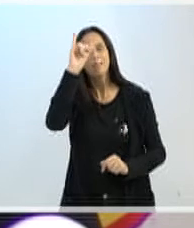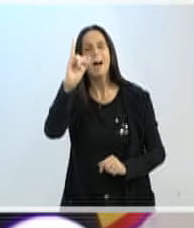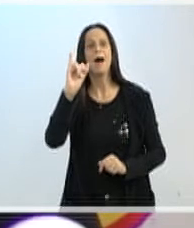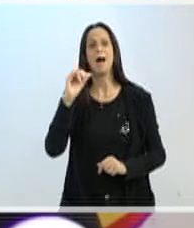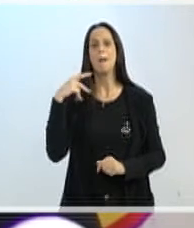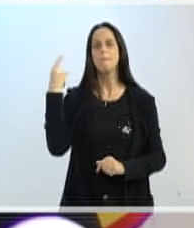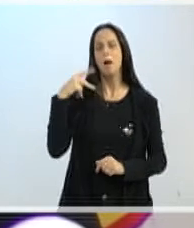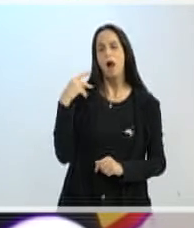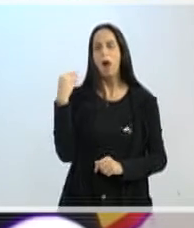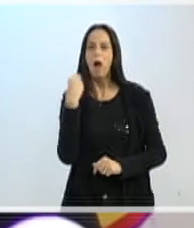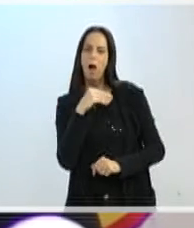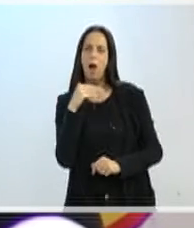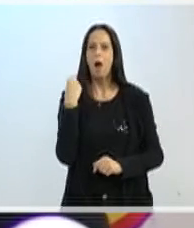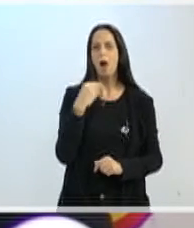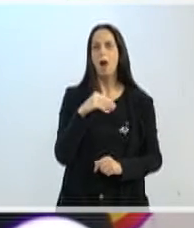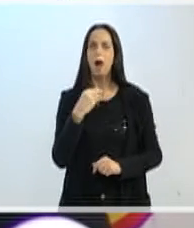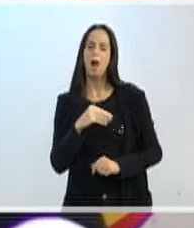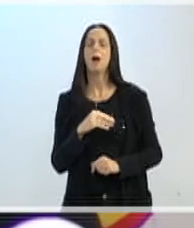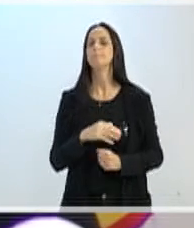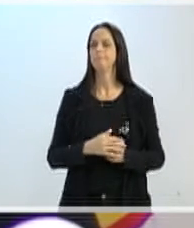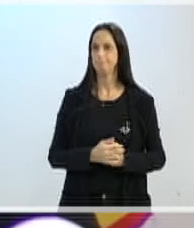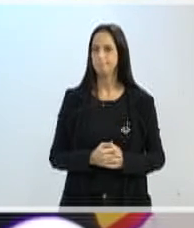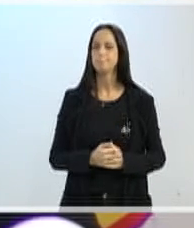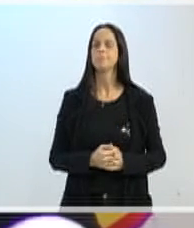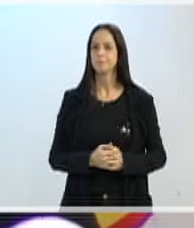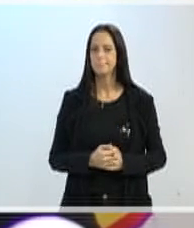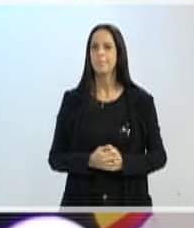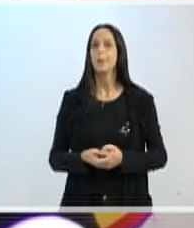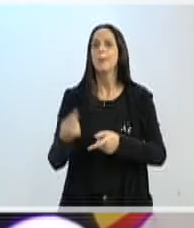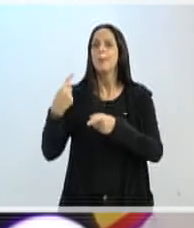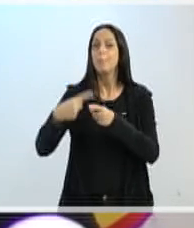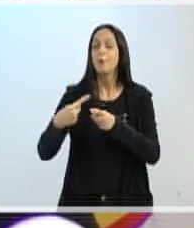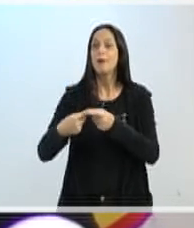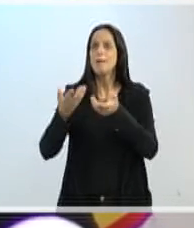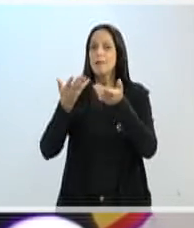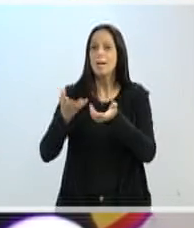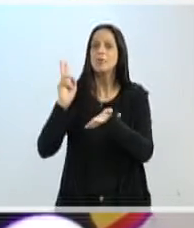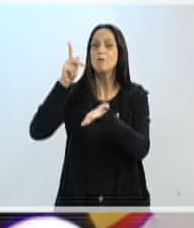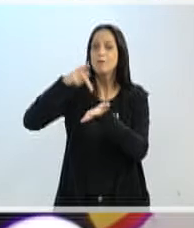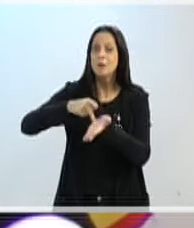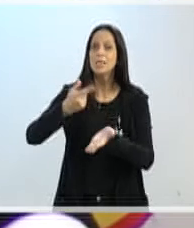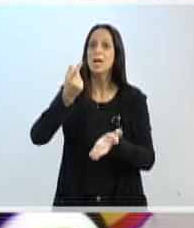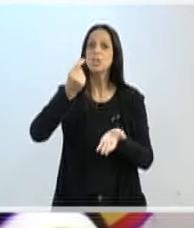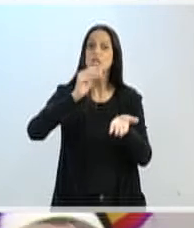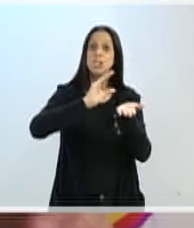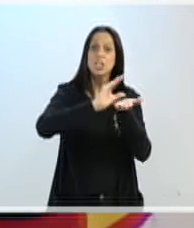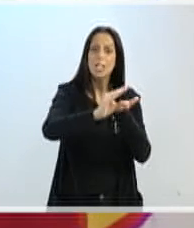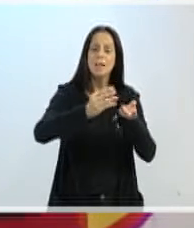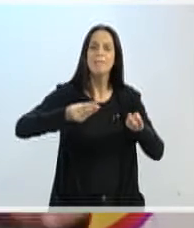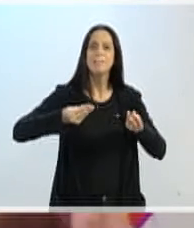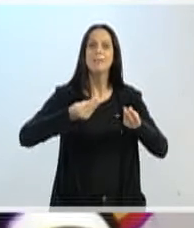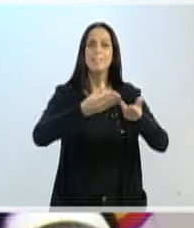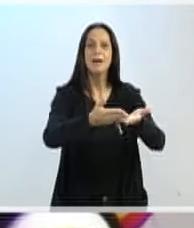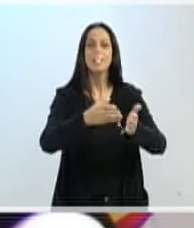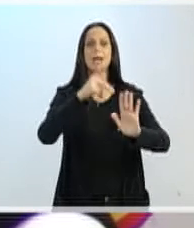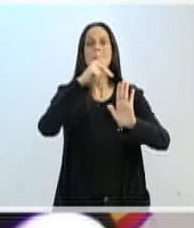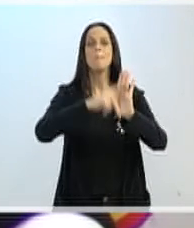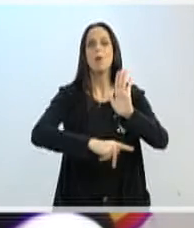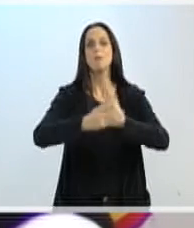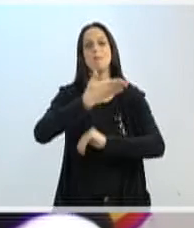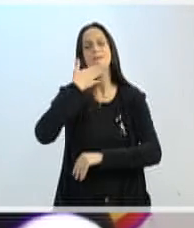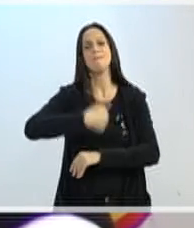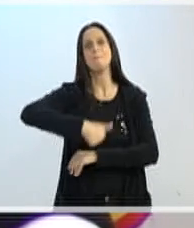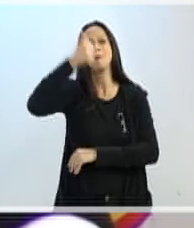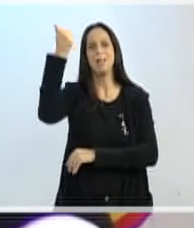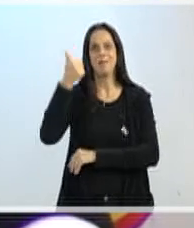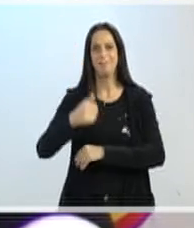o toma lá da cá e garantir que o dinheiro chegará naqueles que apresentam os melhores projetos pela meritocracia de